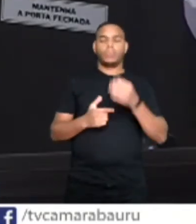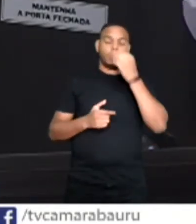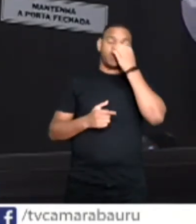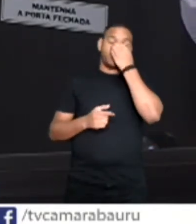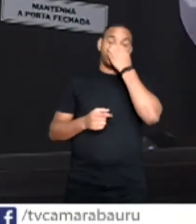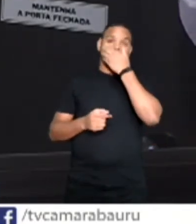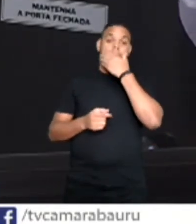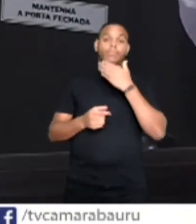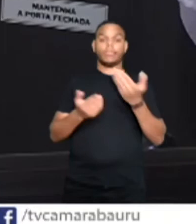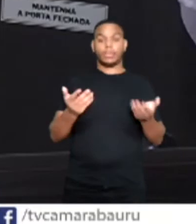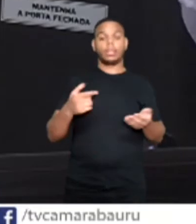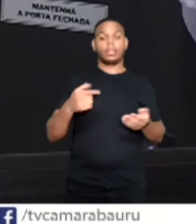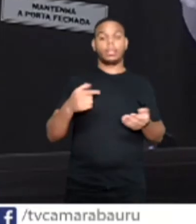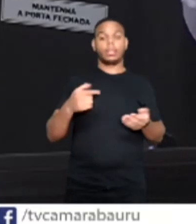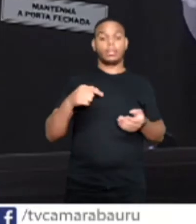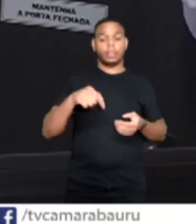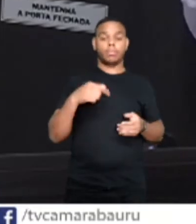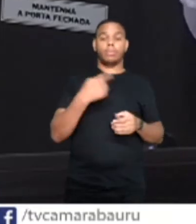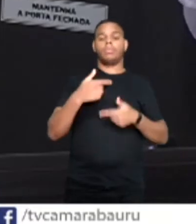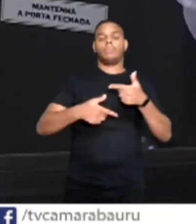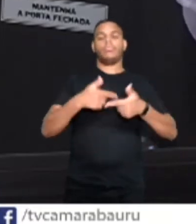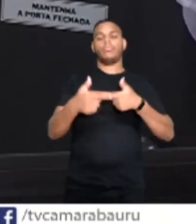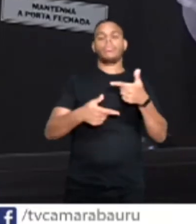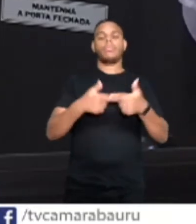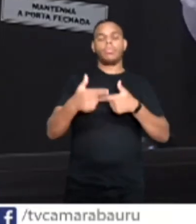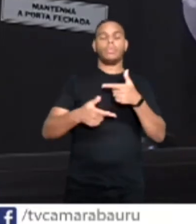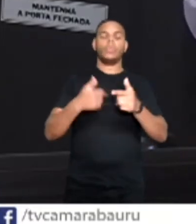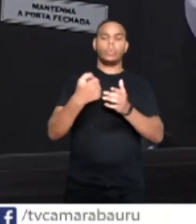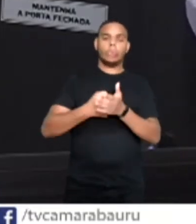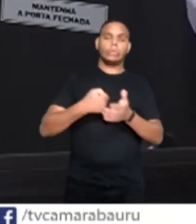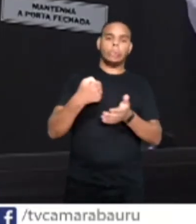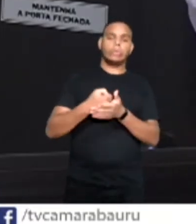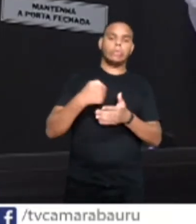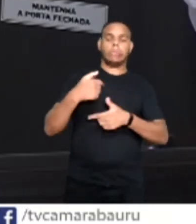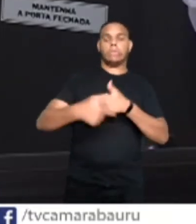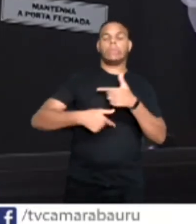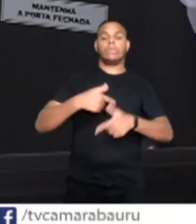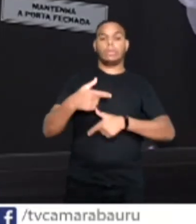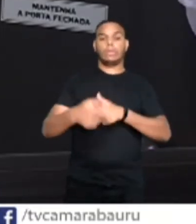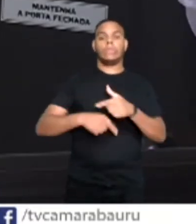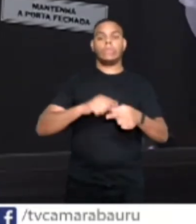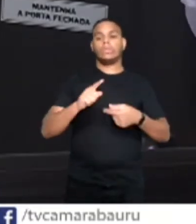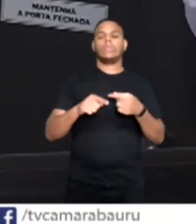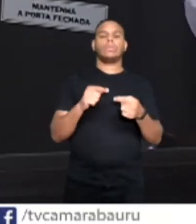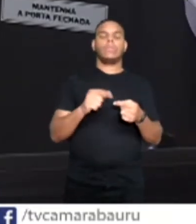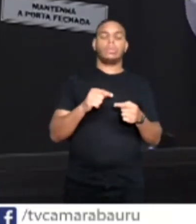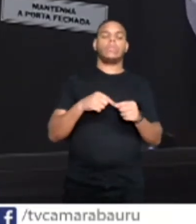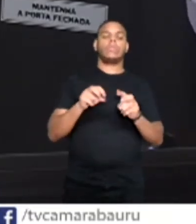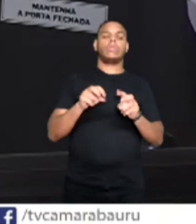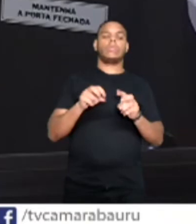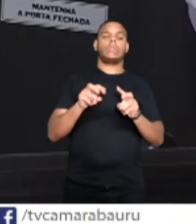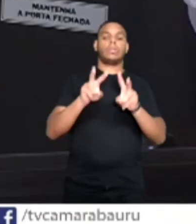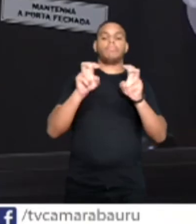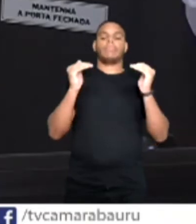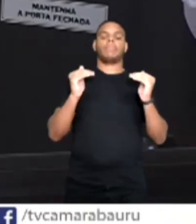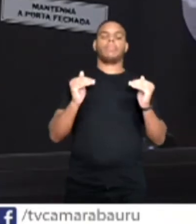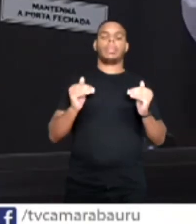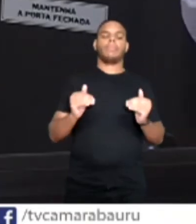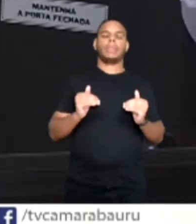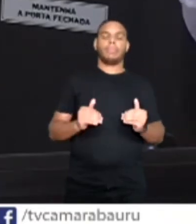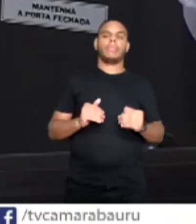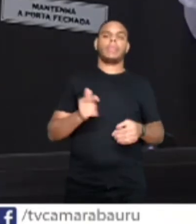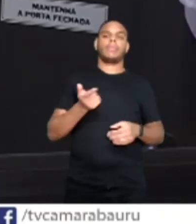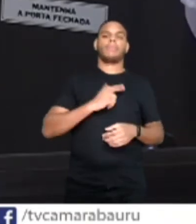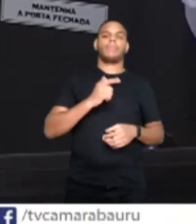Aqui temos trabalhado arduamente em favor de vários temas e da comunidade ao todo, com ações